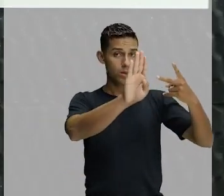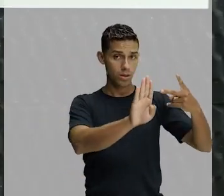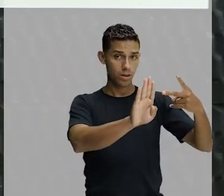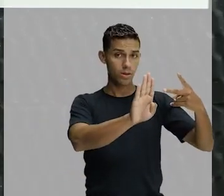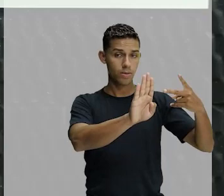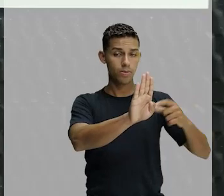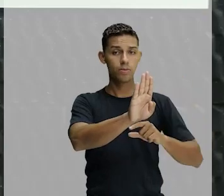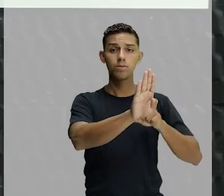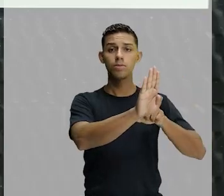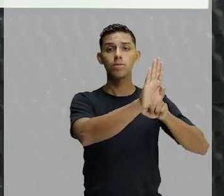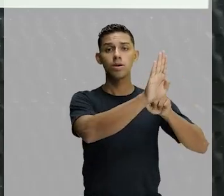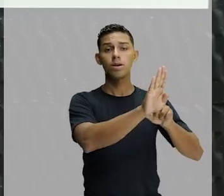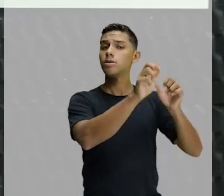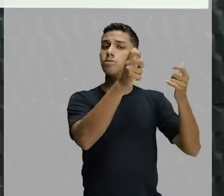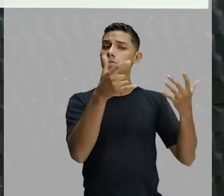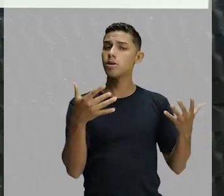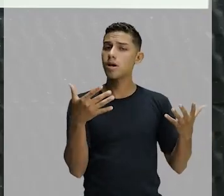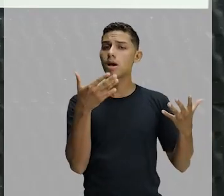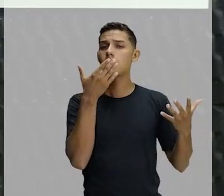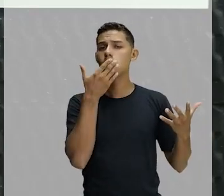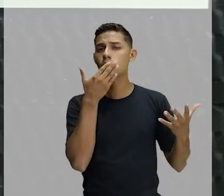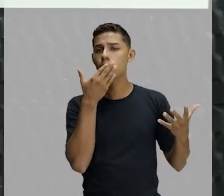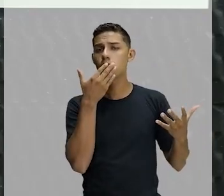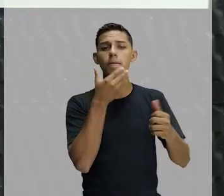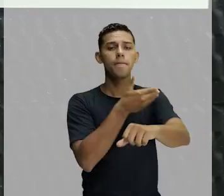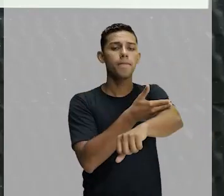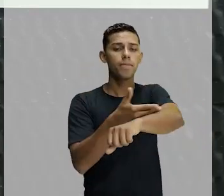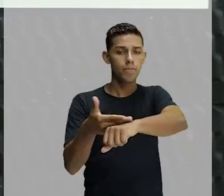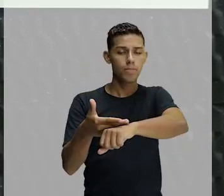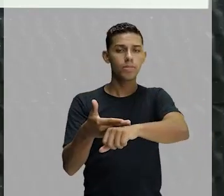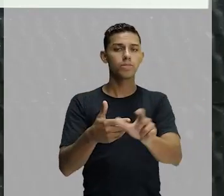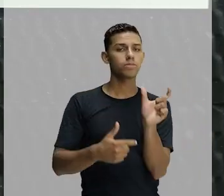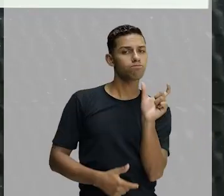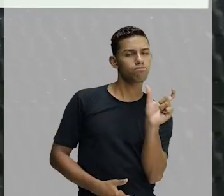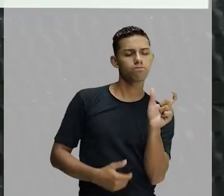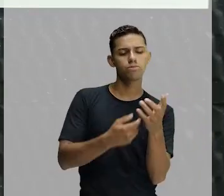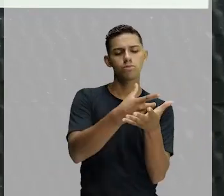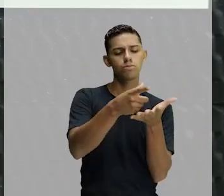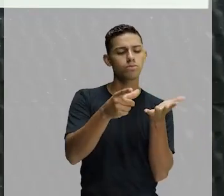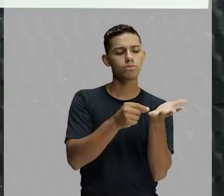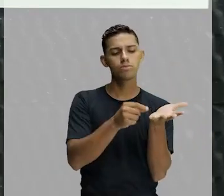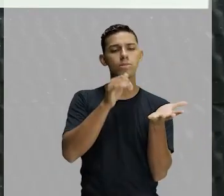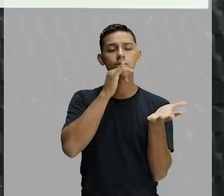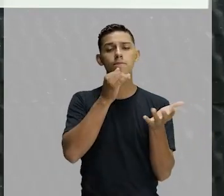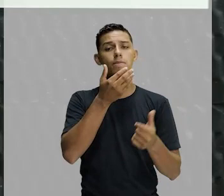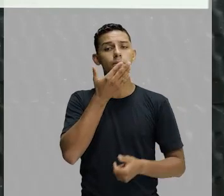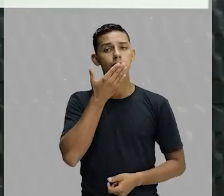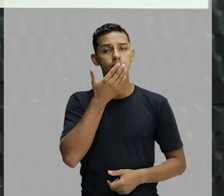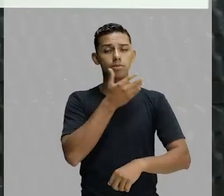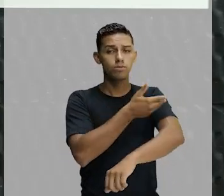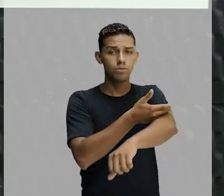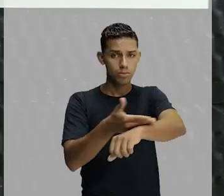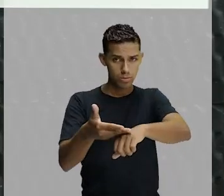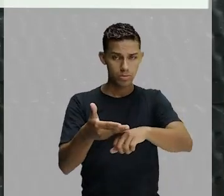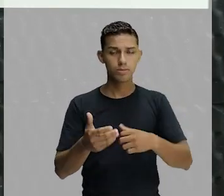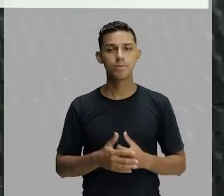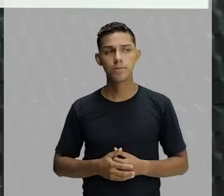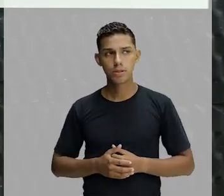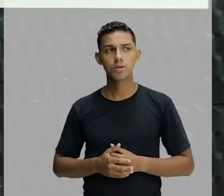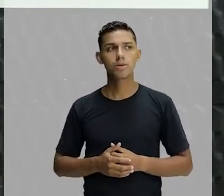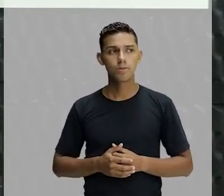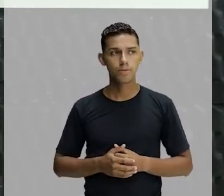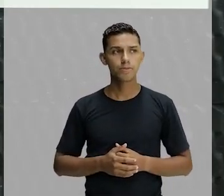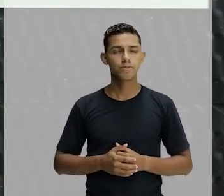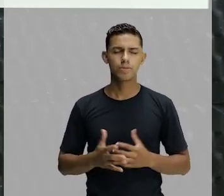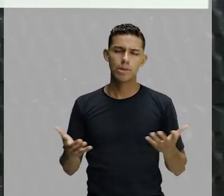vai determinar a coloração branca, ou seja, a cor da pétala vai ser branca. Então, nós temos, por